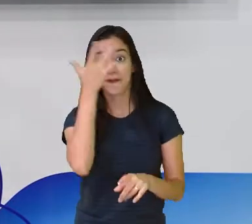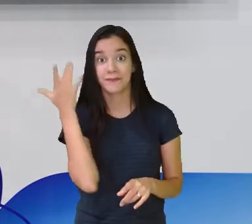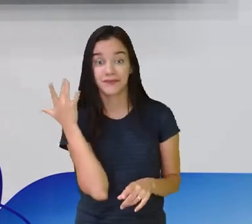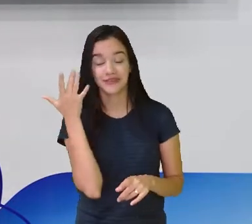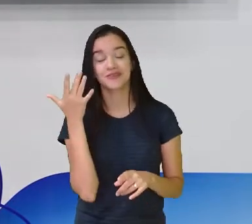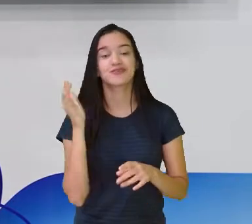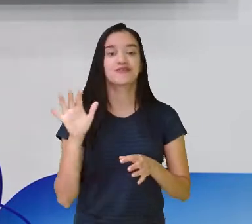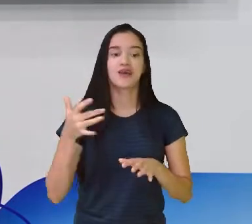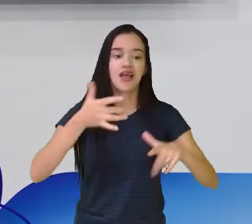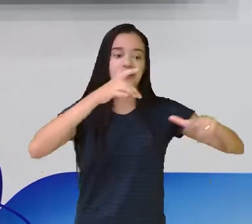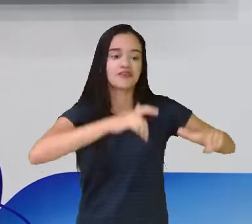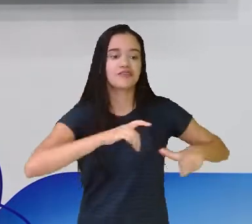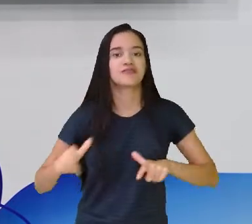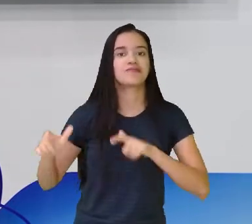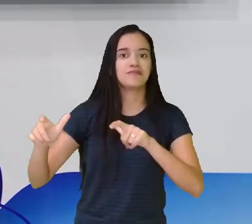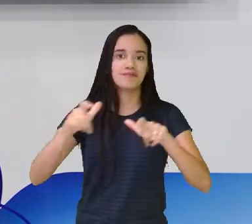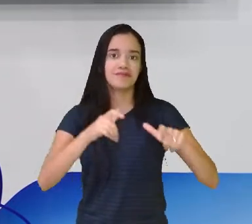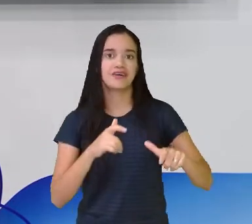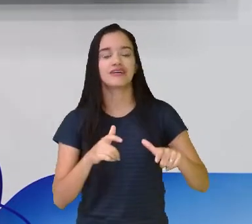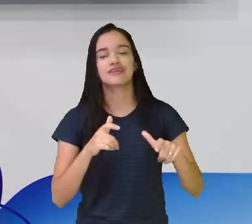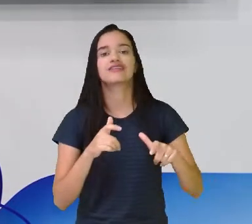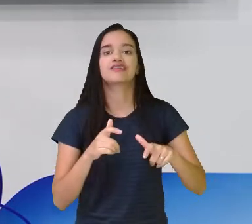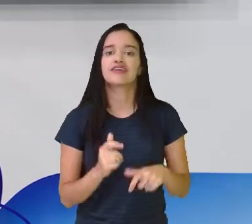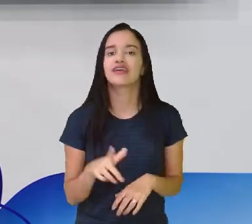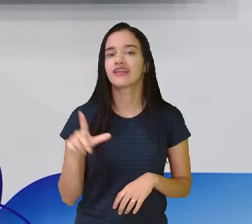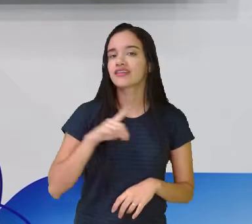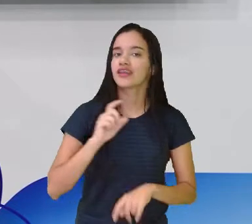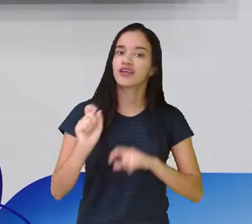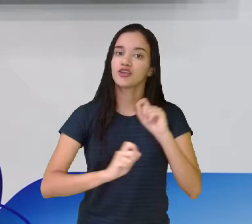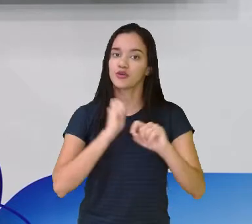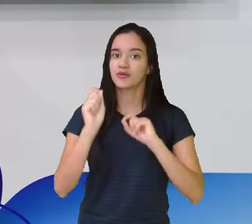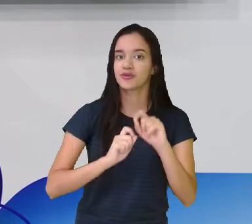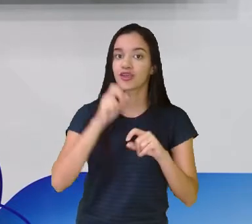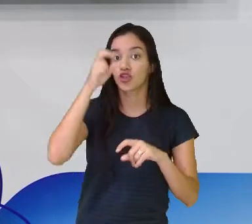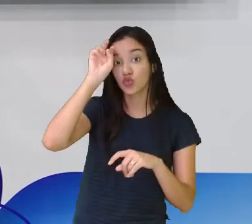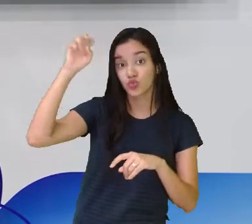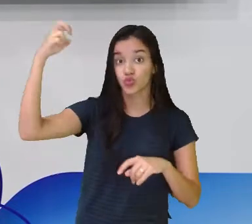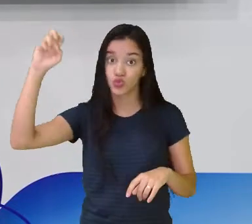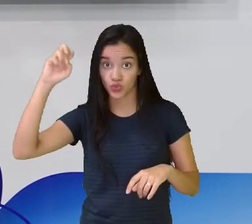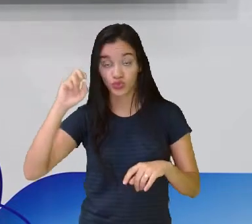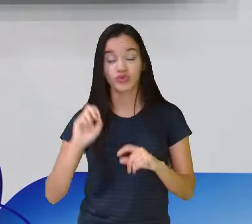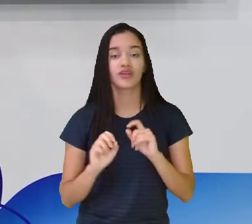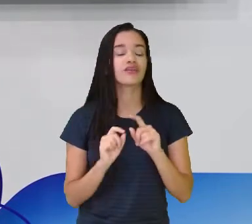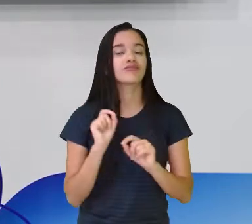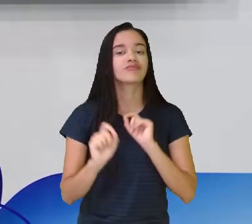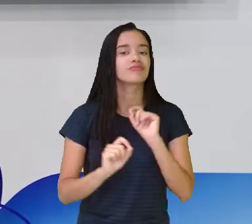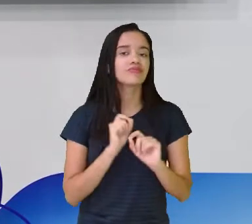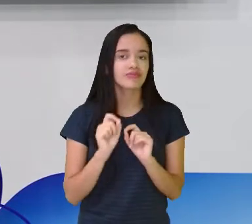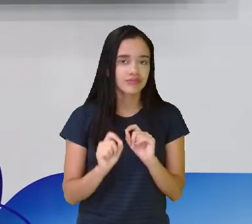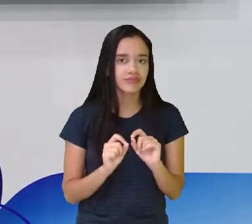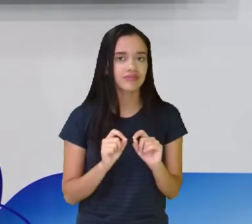acabam nesses espaços, nesses locais, têm aspectos culturais também que são